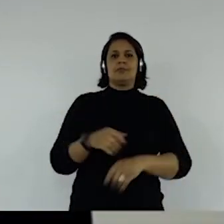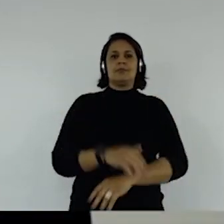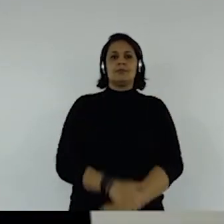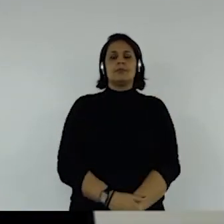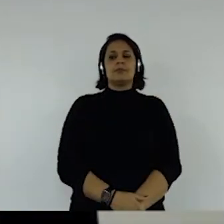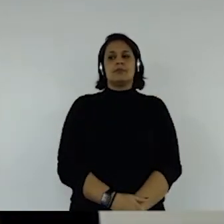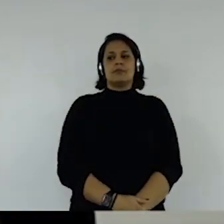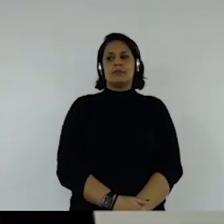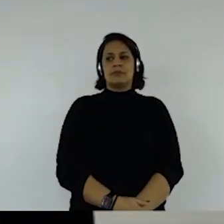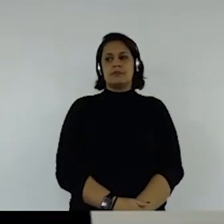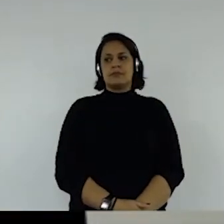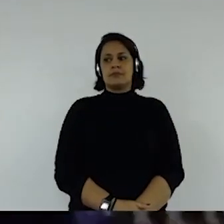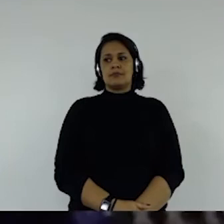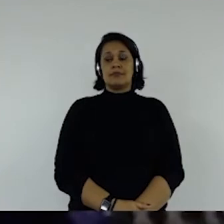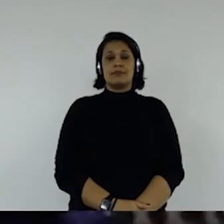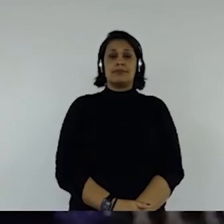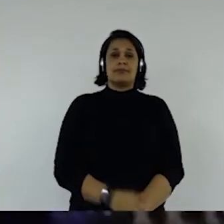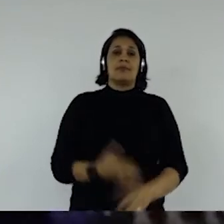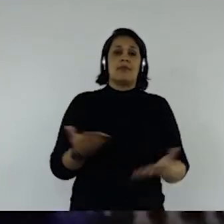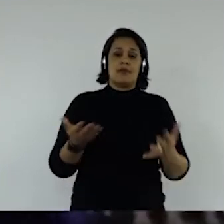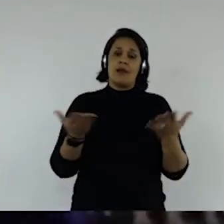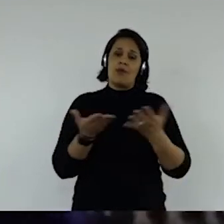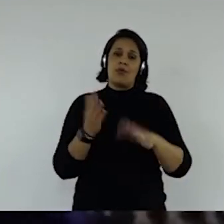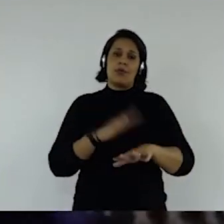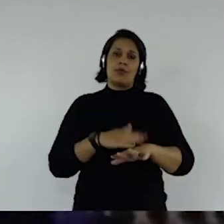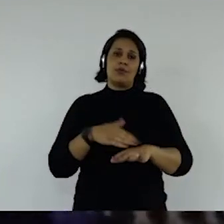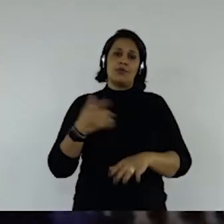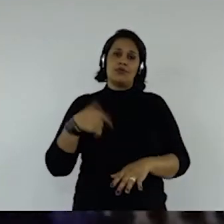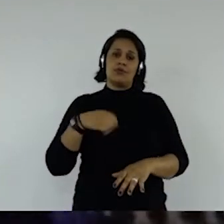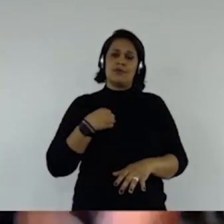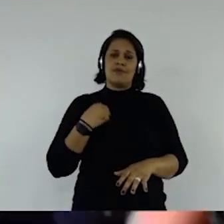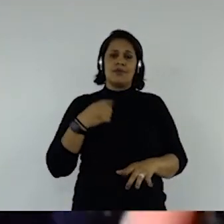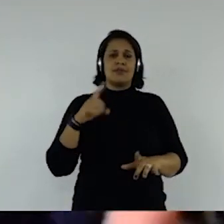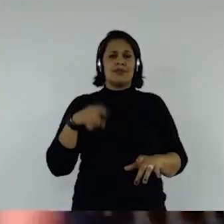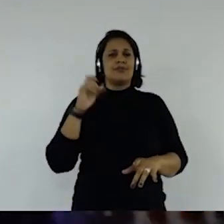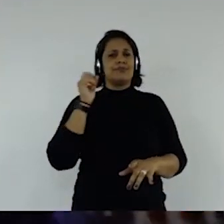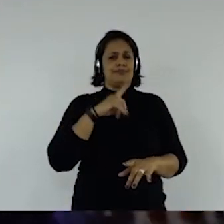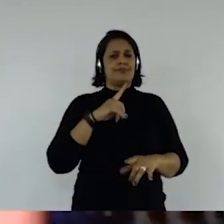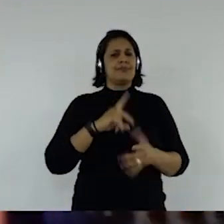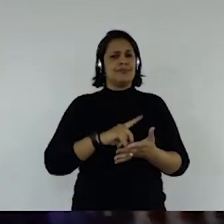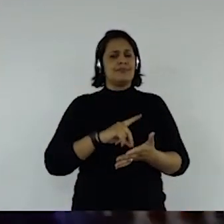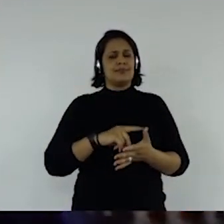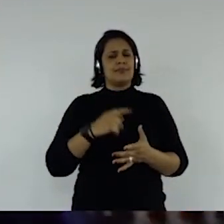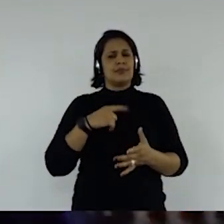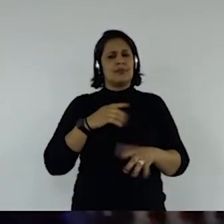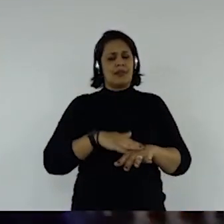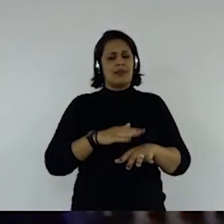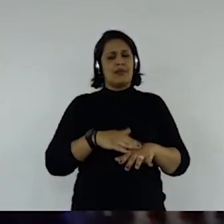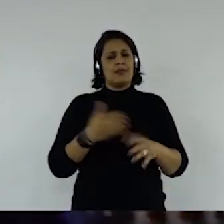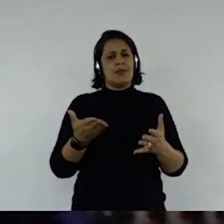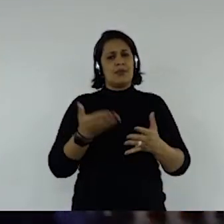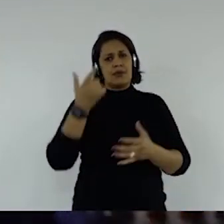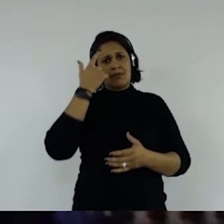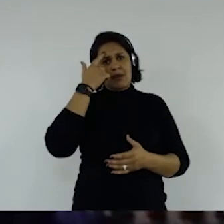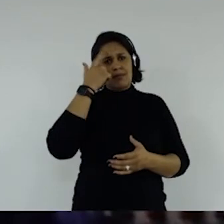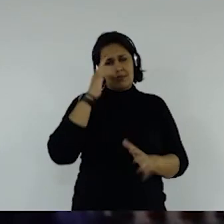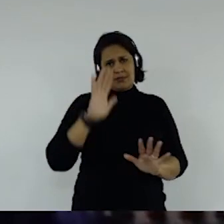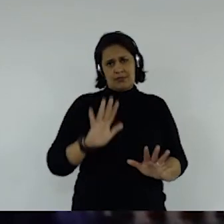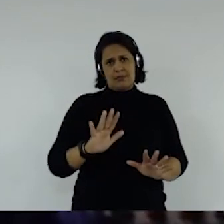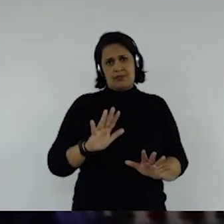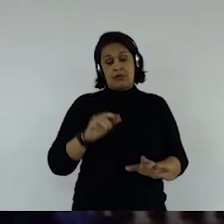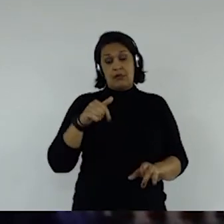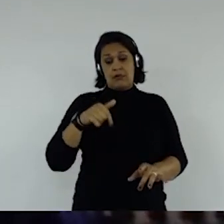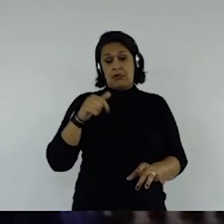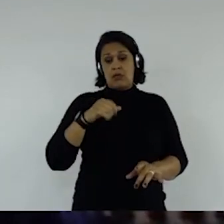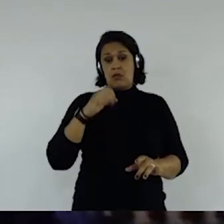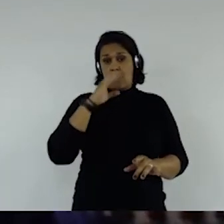Rapidamente. Eu acho que assim, a gente está vivendo uma situação muito peculiar e é um tempo que todos nós tivemos para pensar. O Brasil não é um